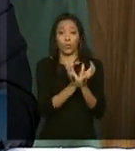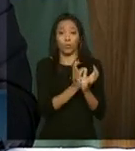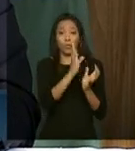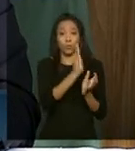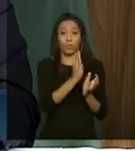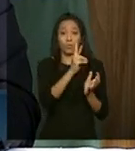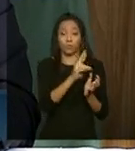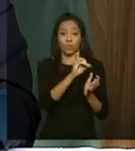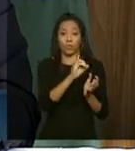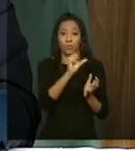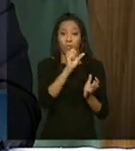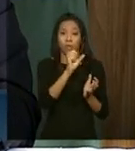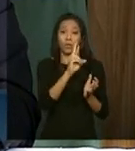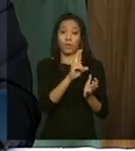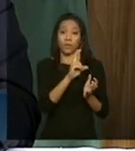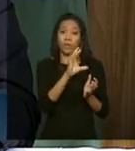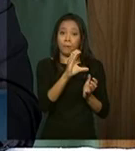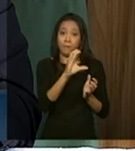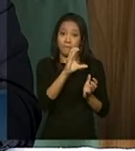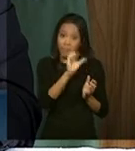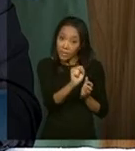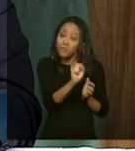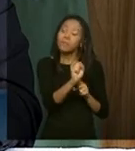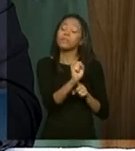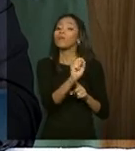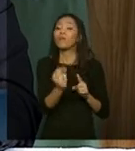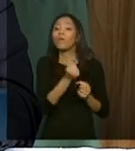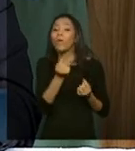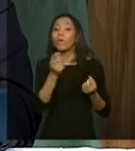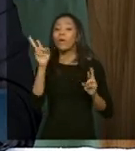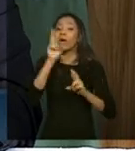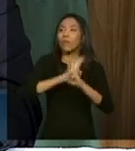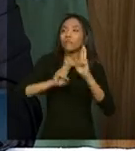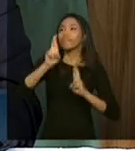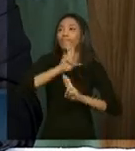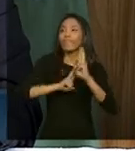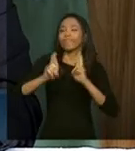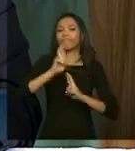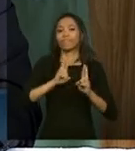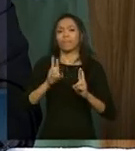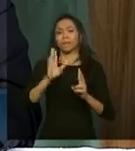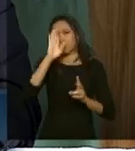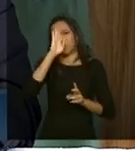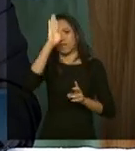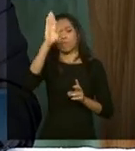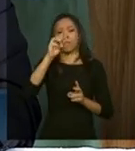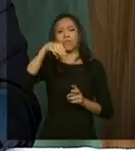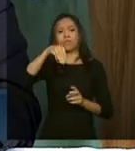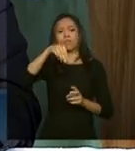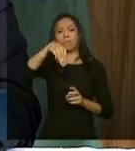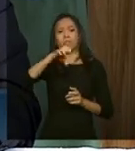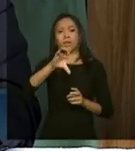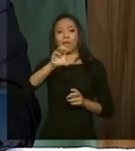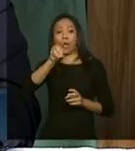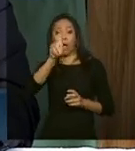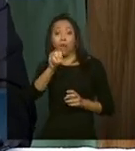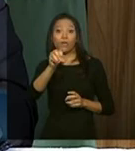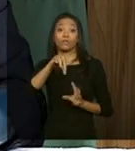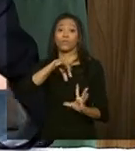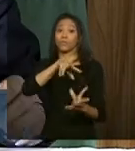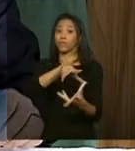avança, facilita o comércio? Há uma proposta de adidos comerciais nos principais mercados do mundo. Como é que a